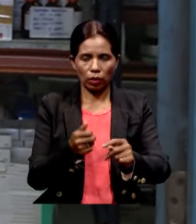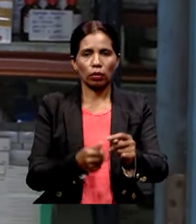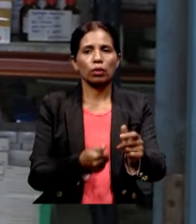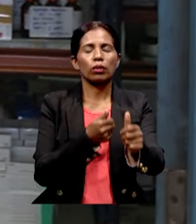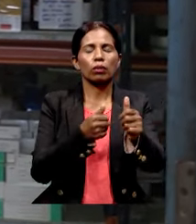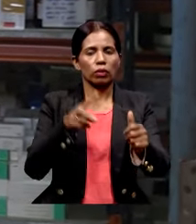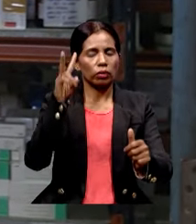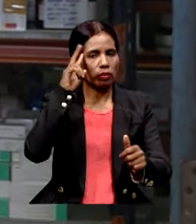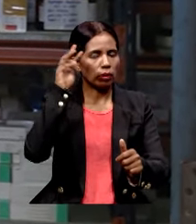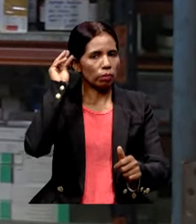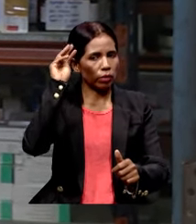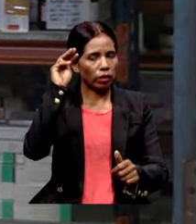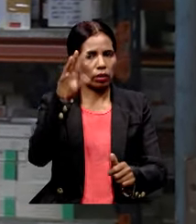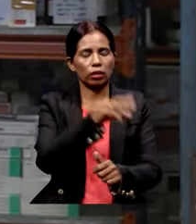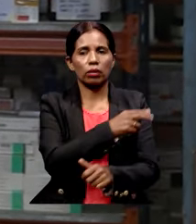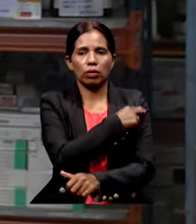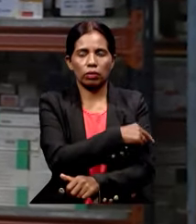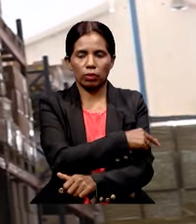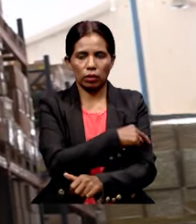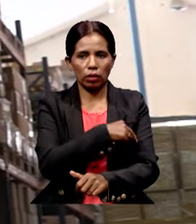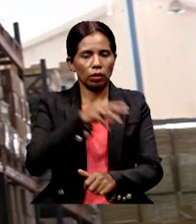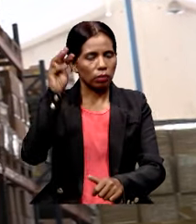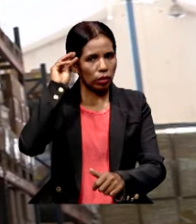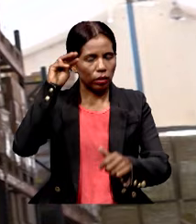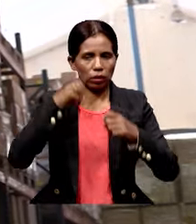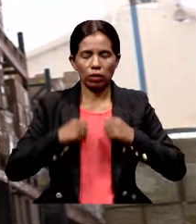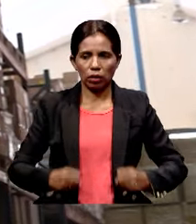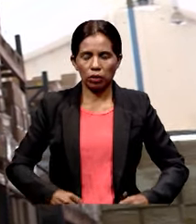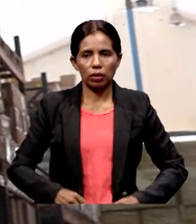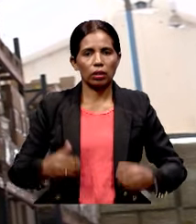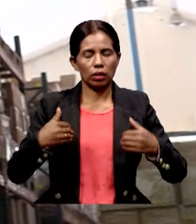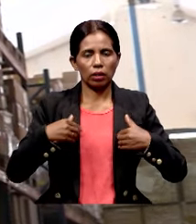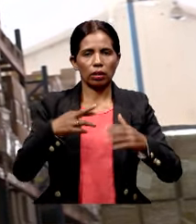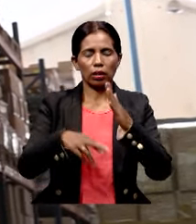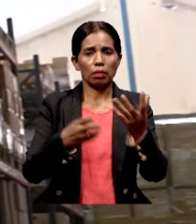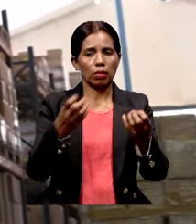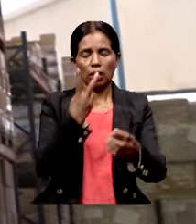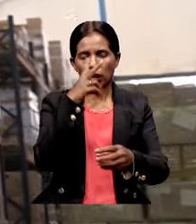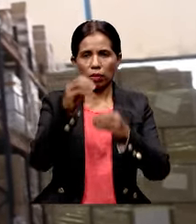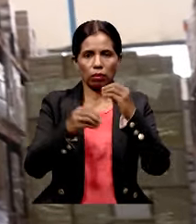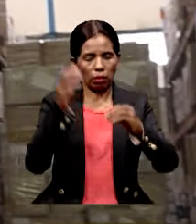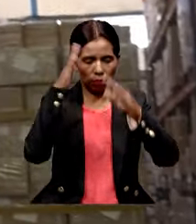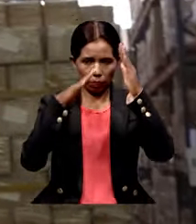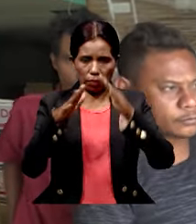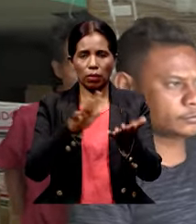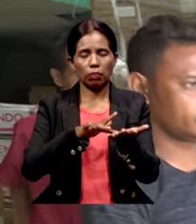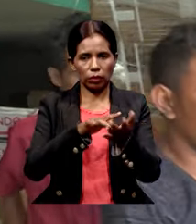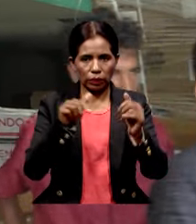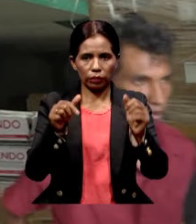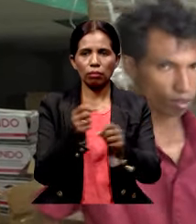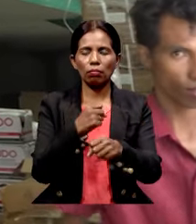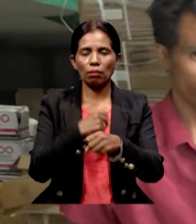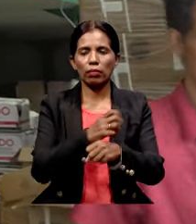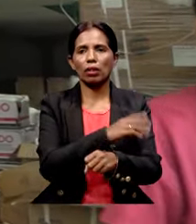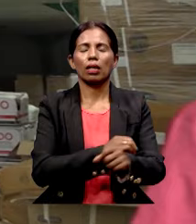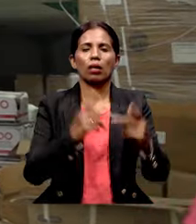vice-ministro ba operacionalização hospital, Ministério Saúde e mecanismo baracato soluciona problema em Moruk ne, o de halo contrato